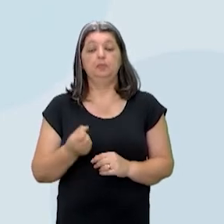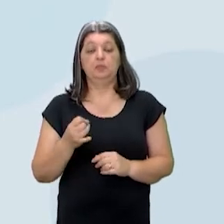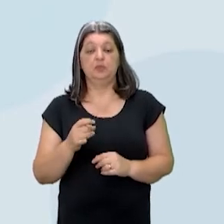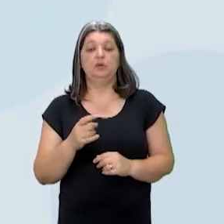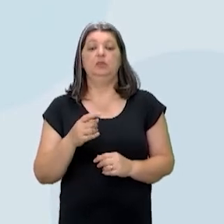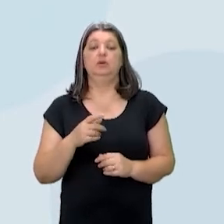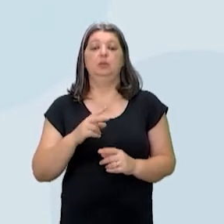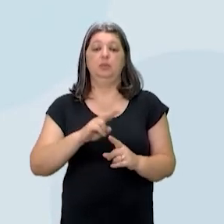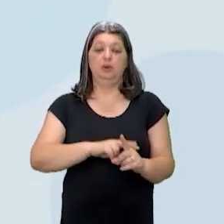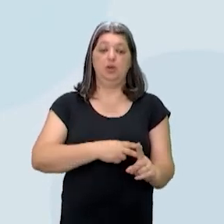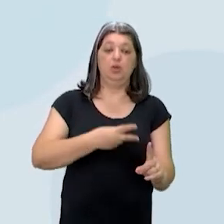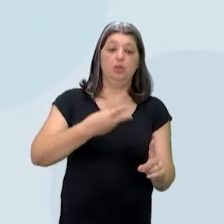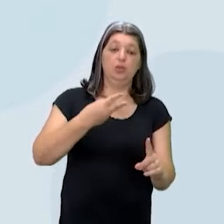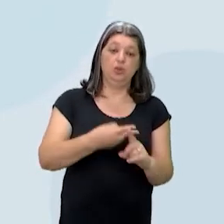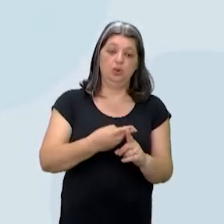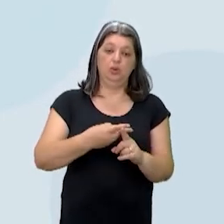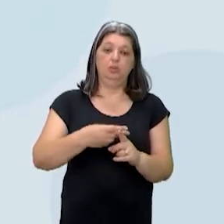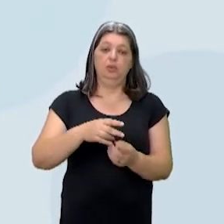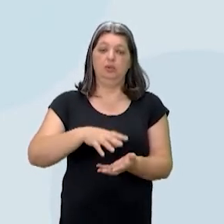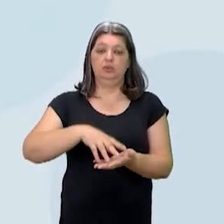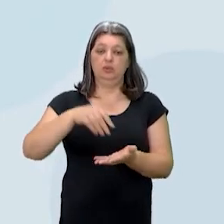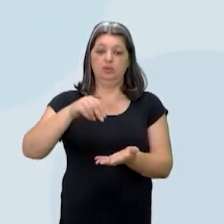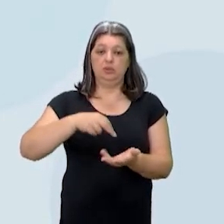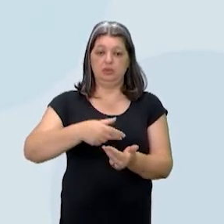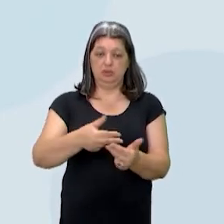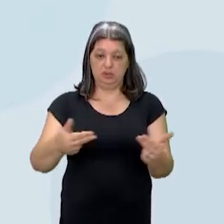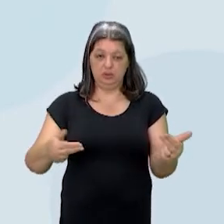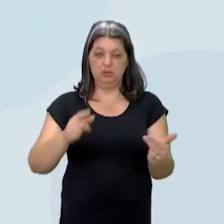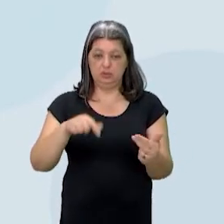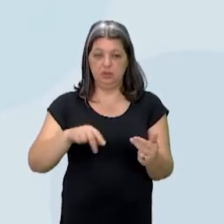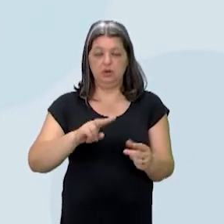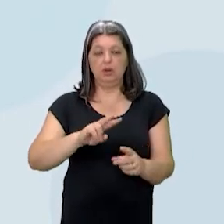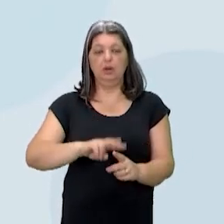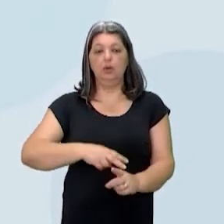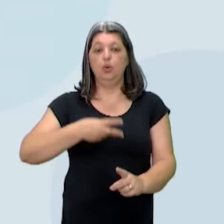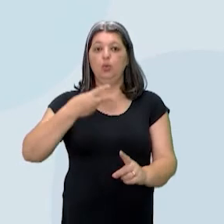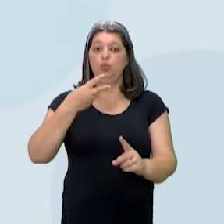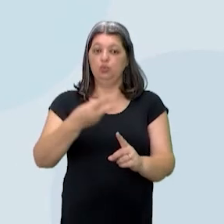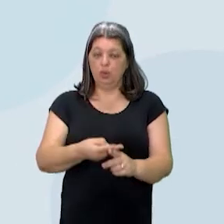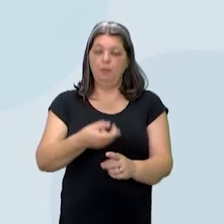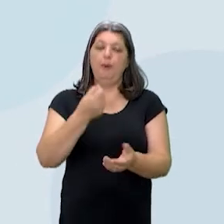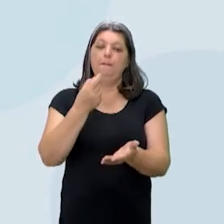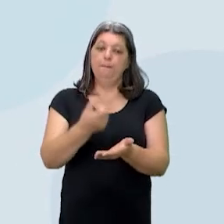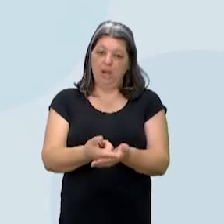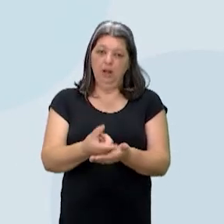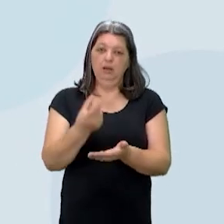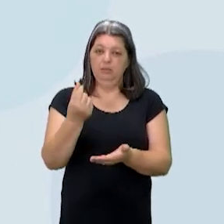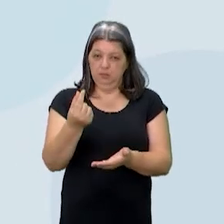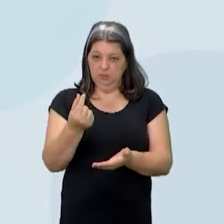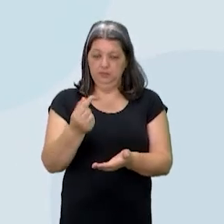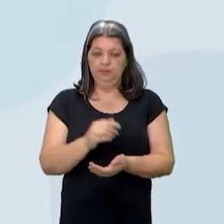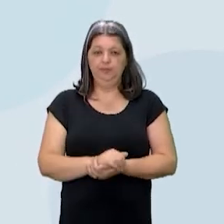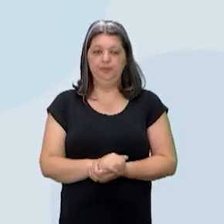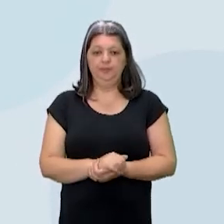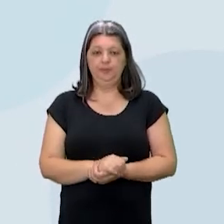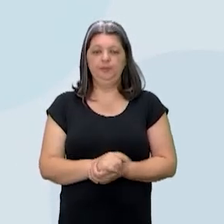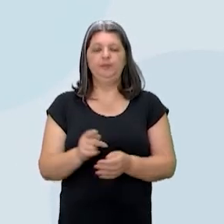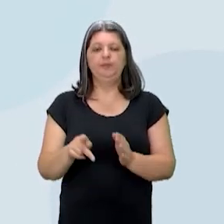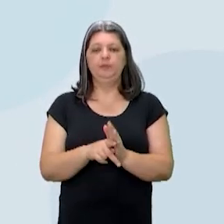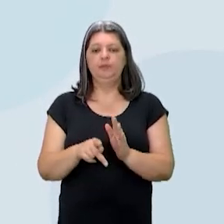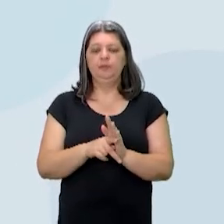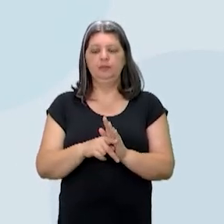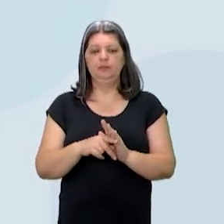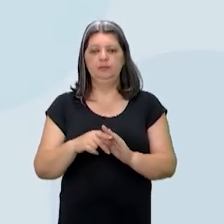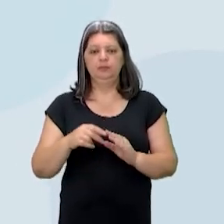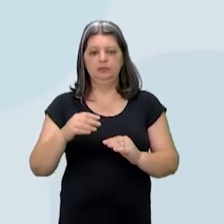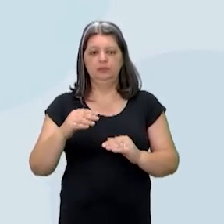o dobro de salgadinho, você paga o dobro do preço. Então, esta relação aí, este aumento